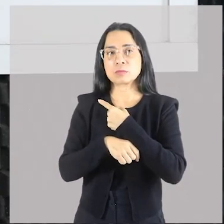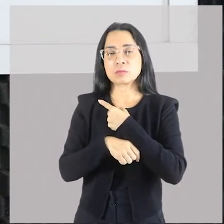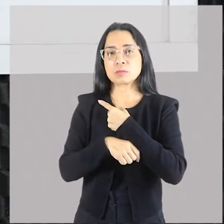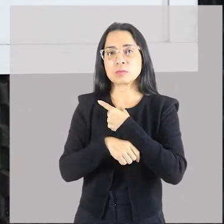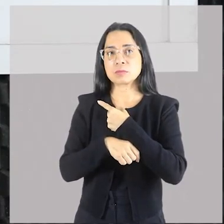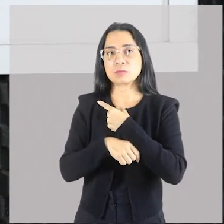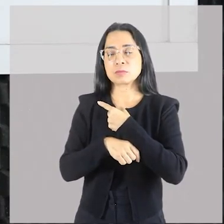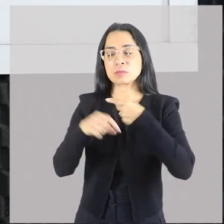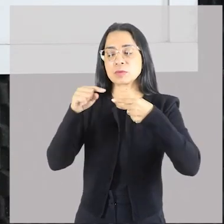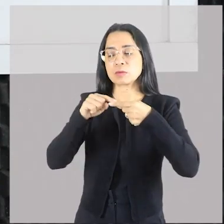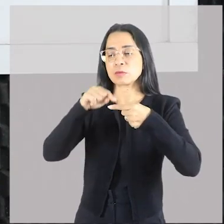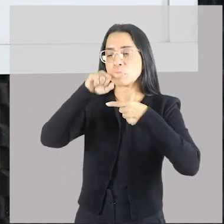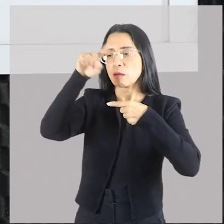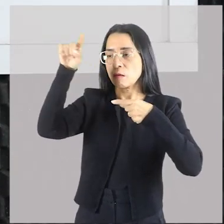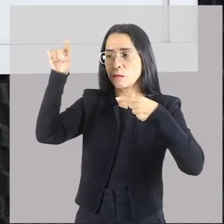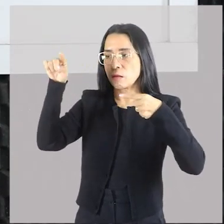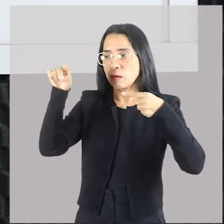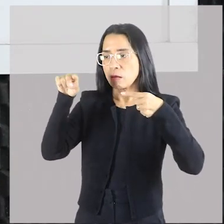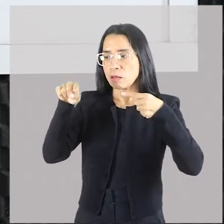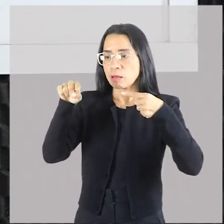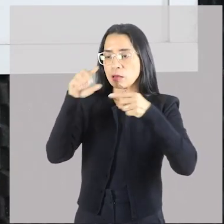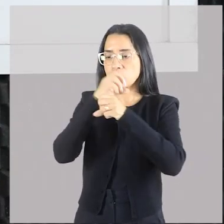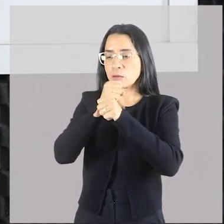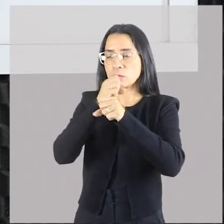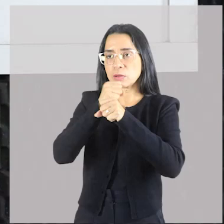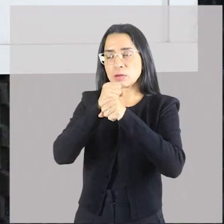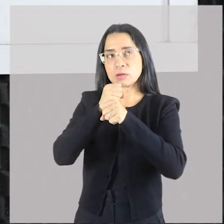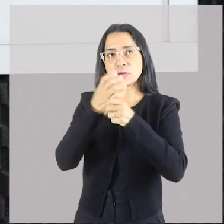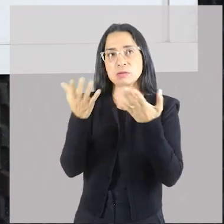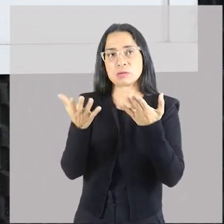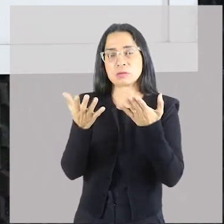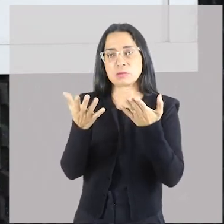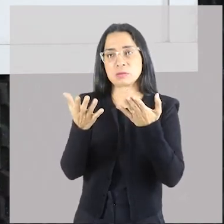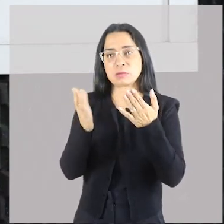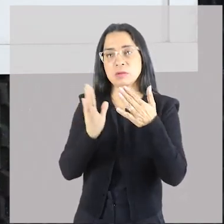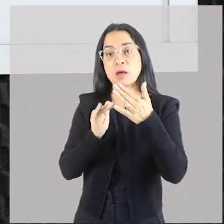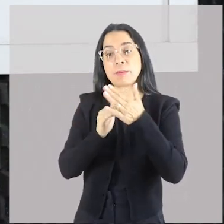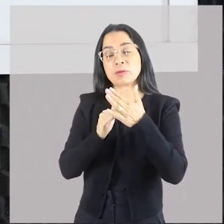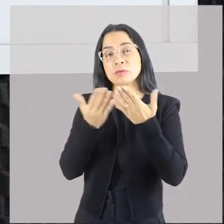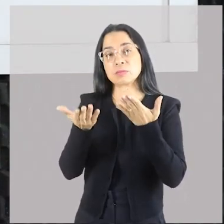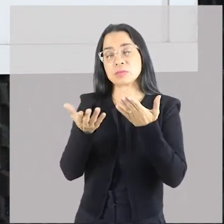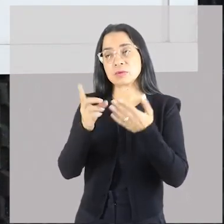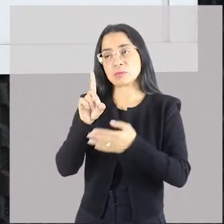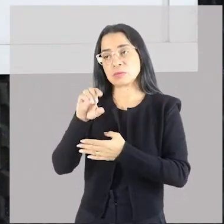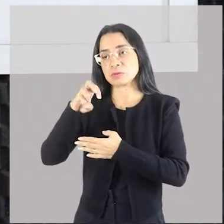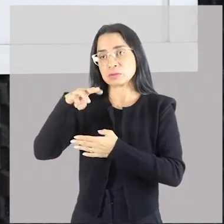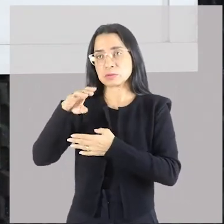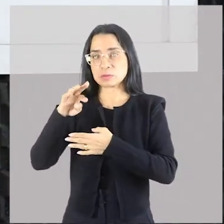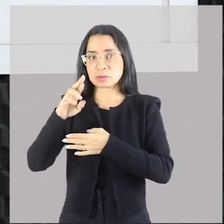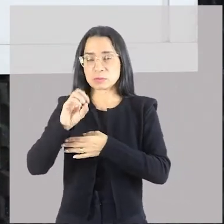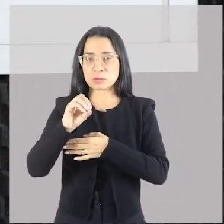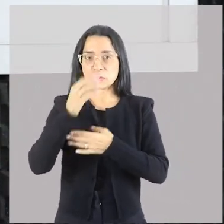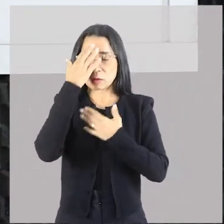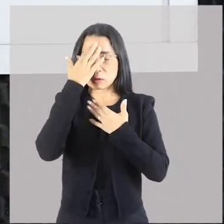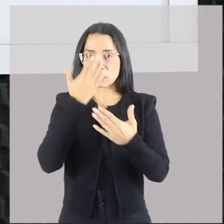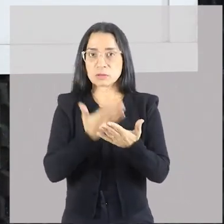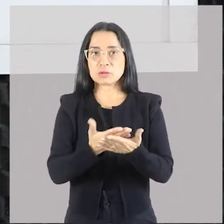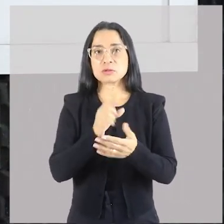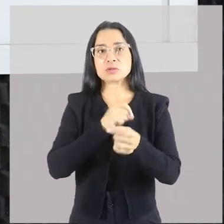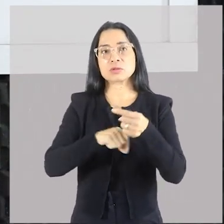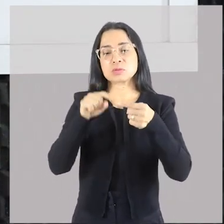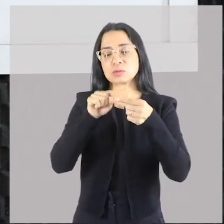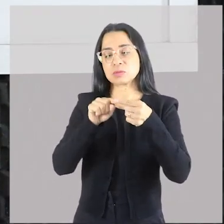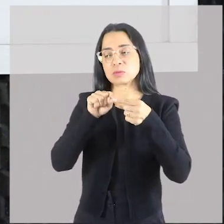né? O semicírculo é uma parte delimitada pelo diâmetro. Aí eu tenho certeza que esse